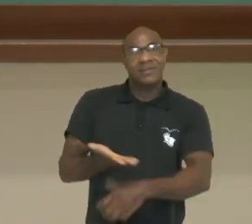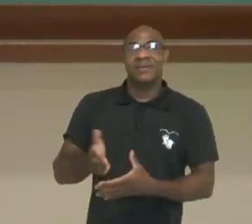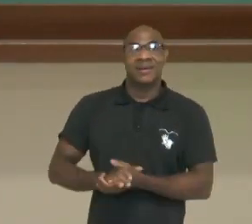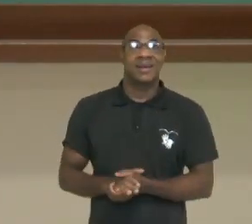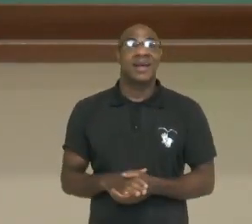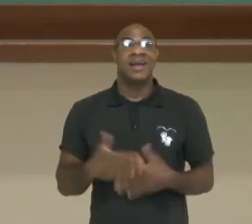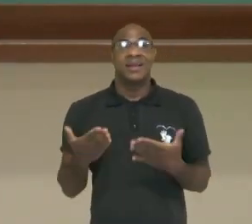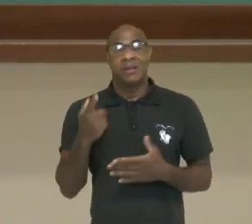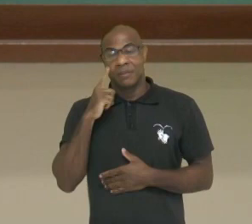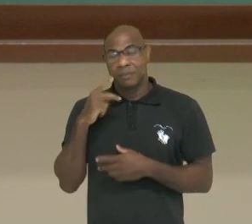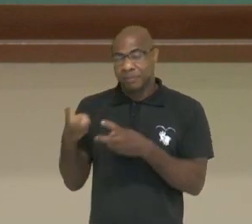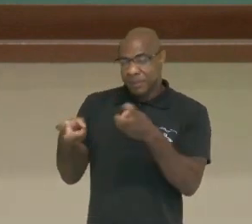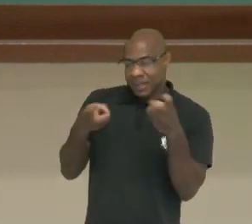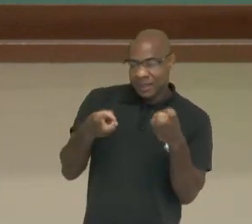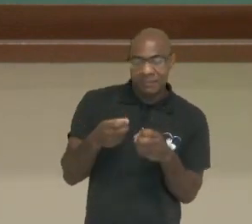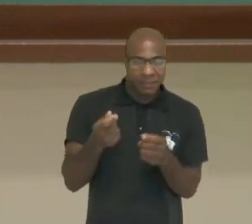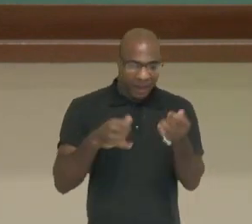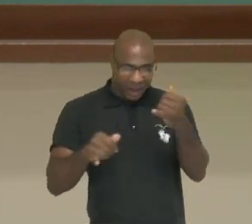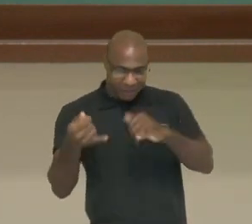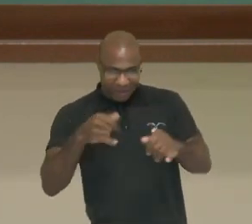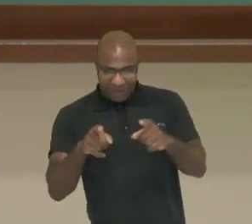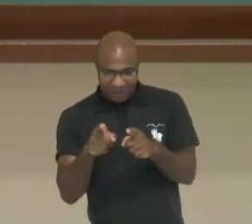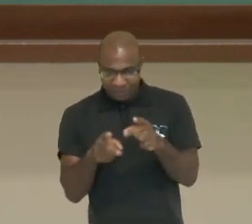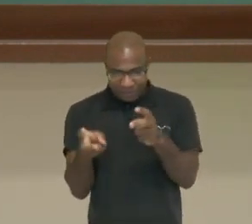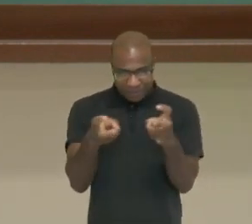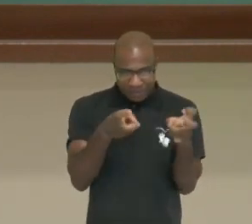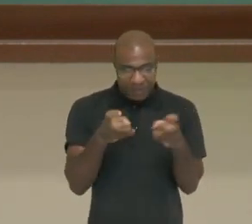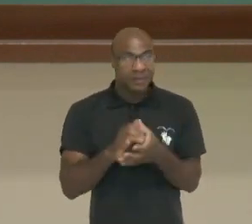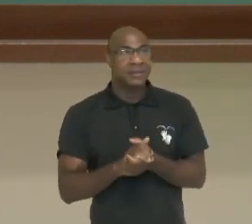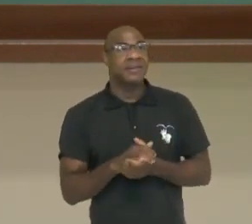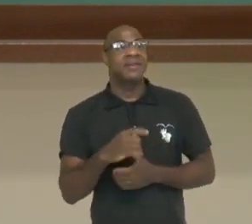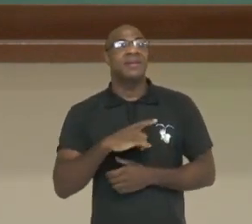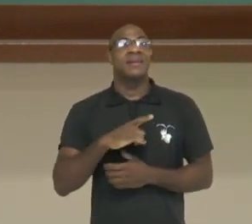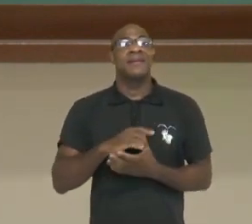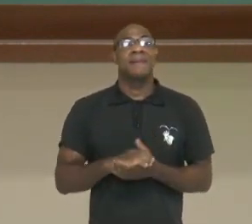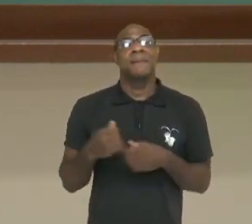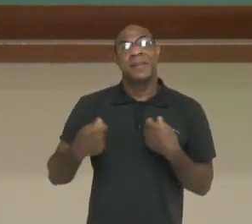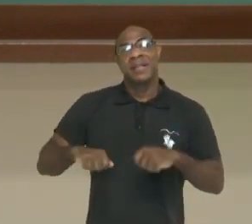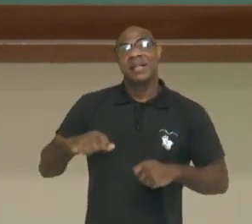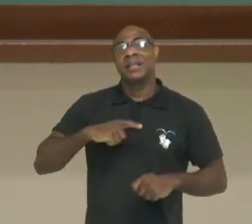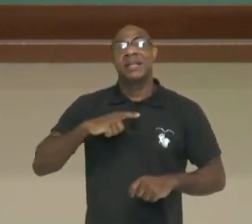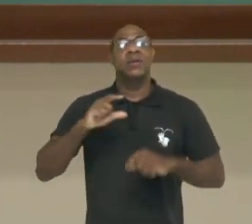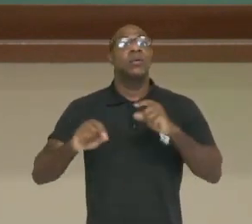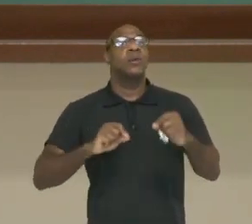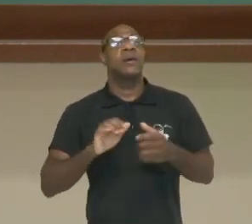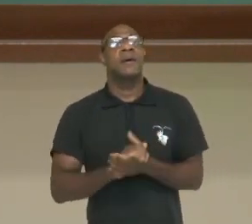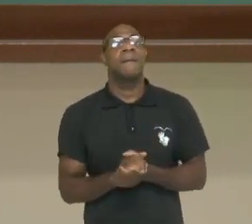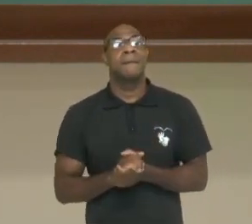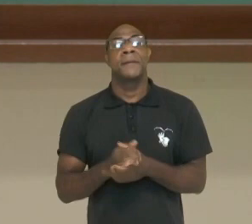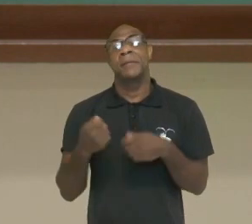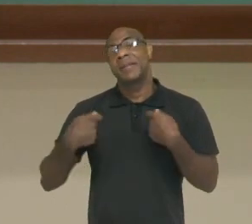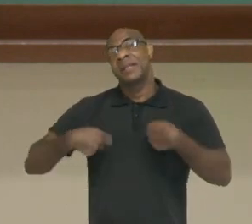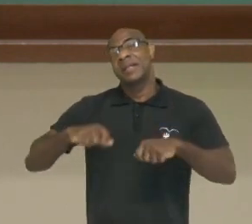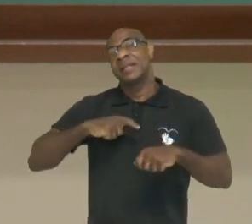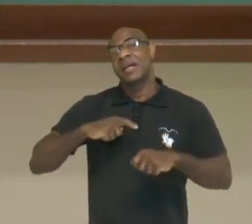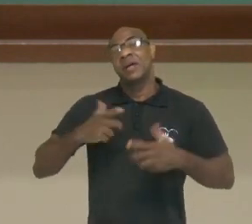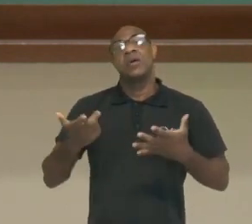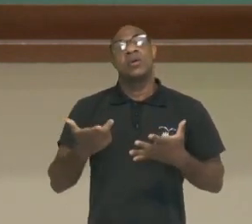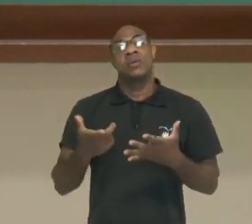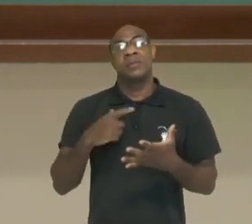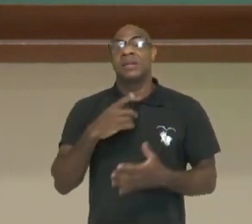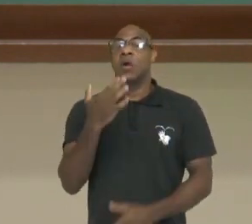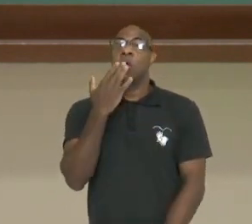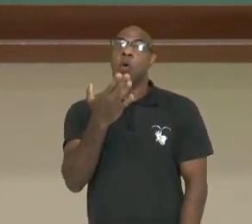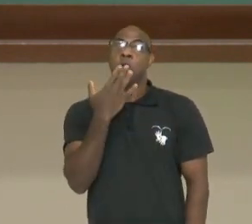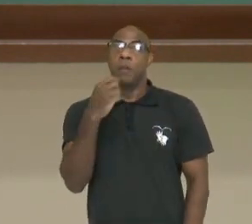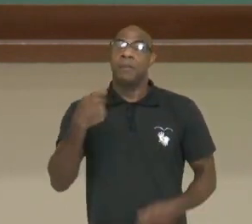estamos avaliando, quando a gente é público, quando a gente é árbitro, a gente precisa ter, né, esse contraste de